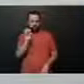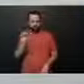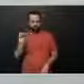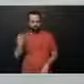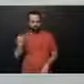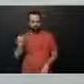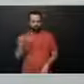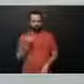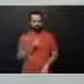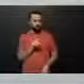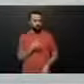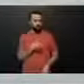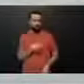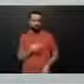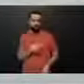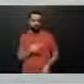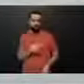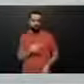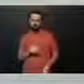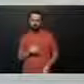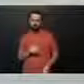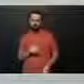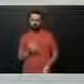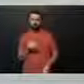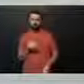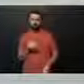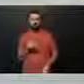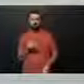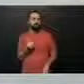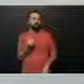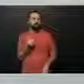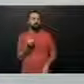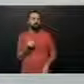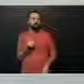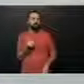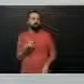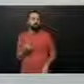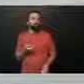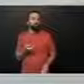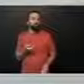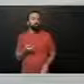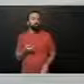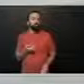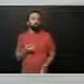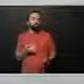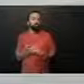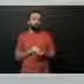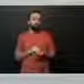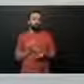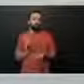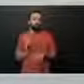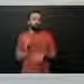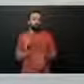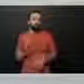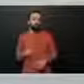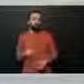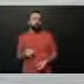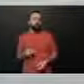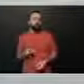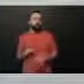250. Mas, professora, não são 250, é 256. O que está faltando ainda?